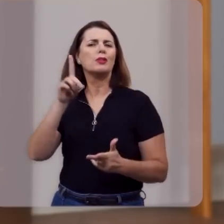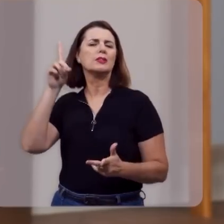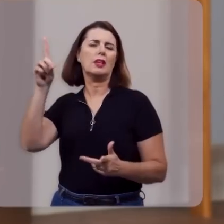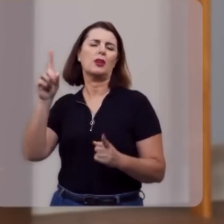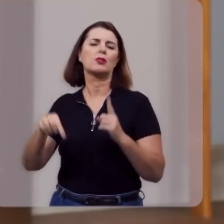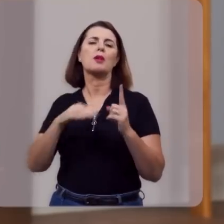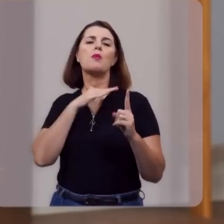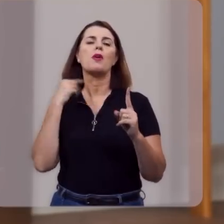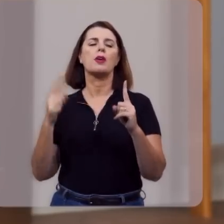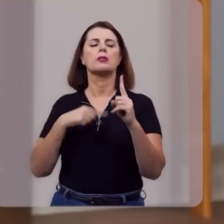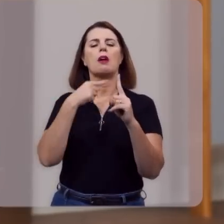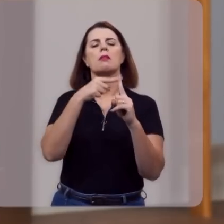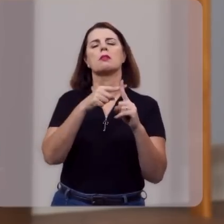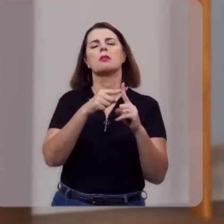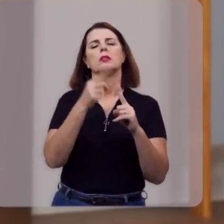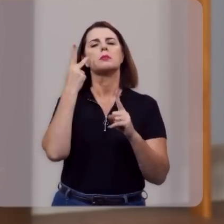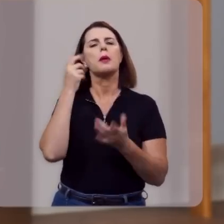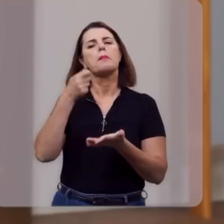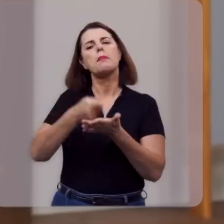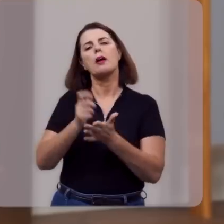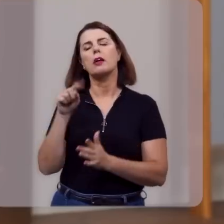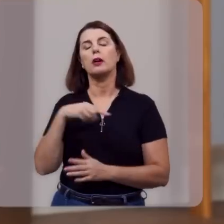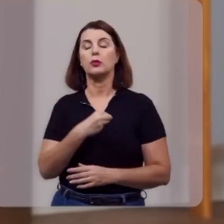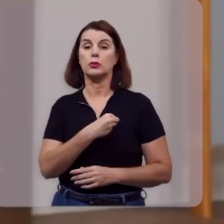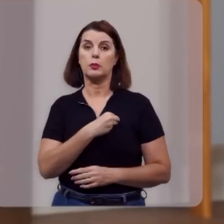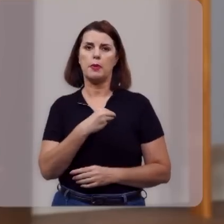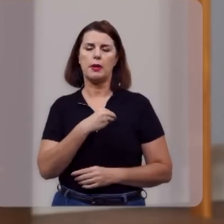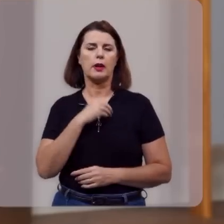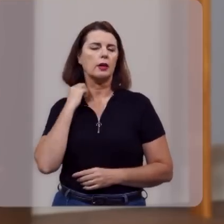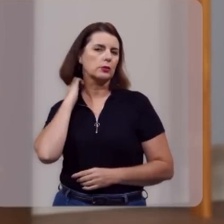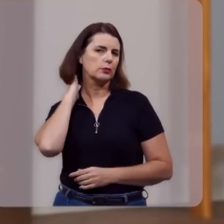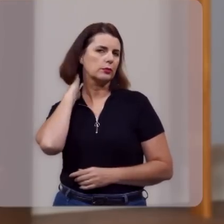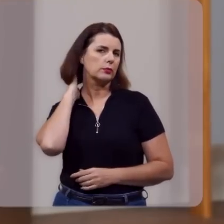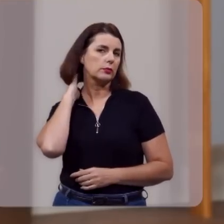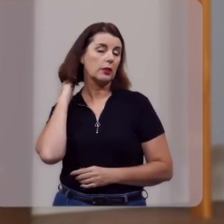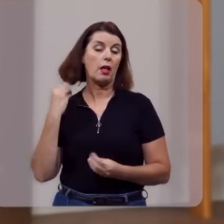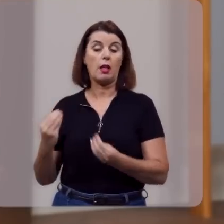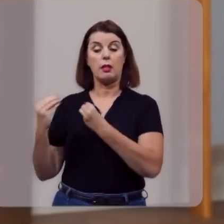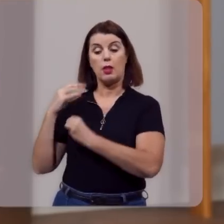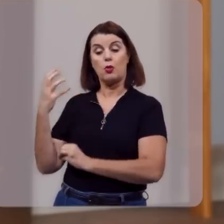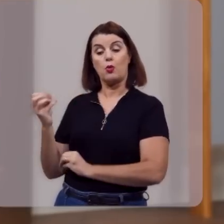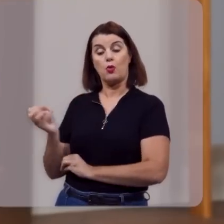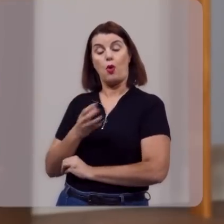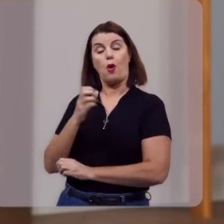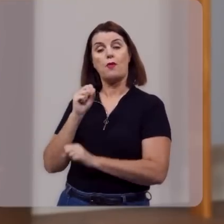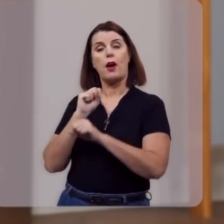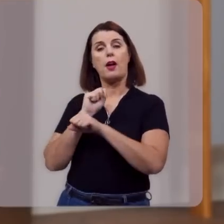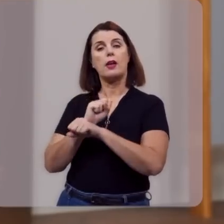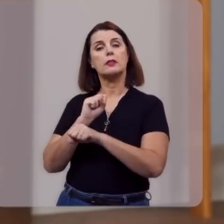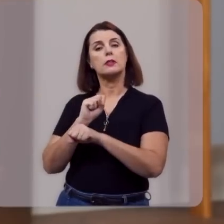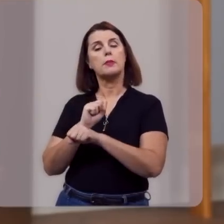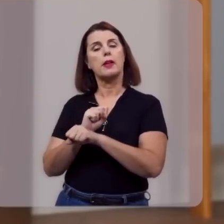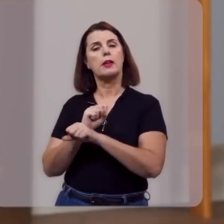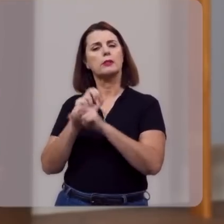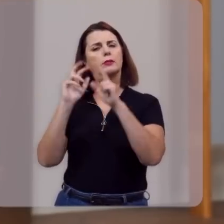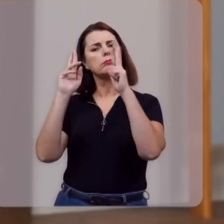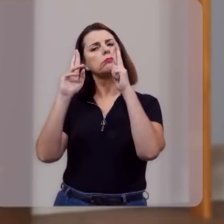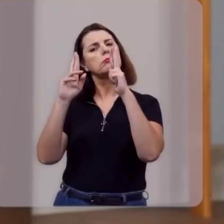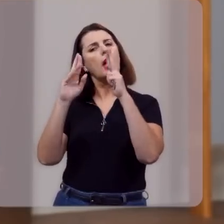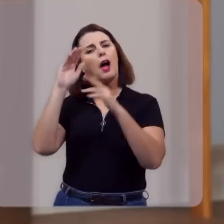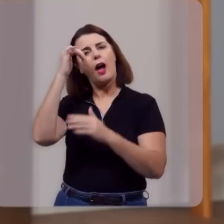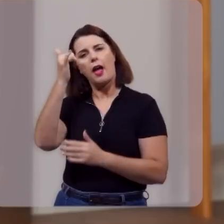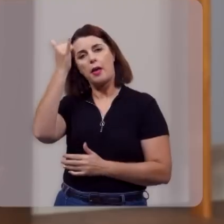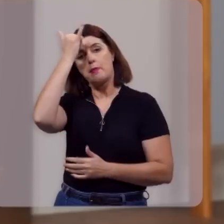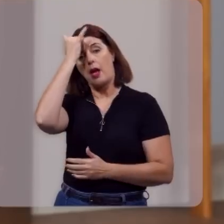que morreu na cruz para pagar os nossos pecados. E ele então nos regenerou para uma viva esperança, nós nos